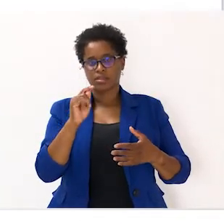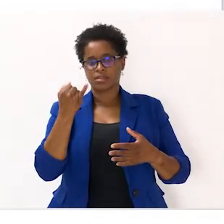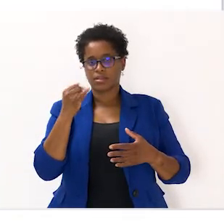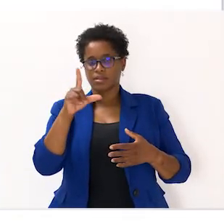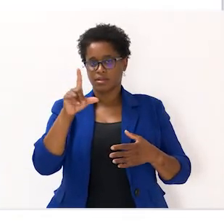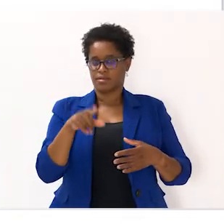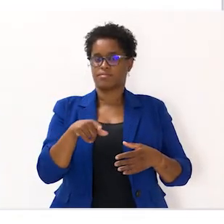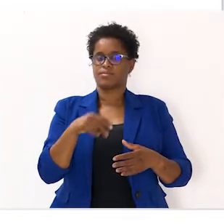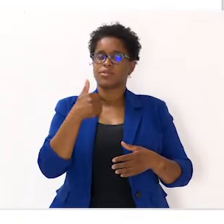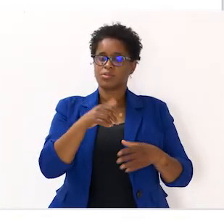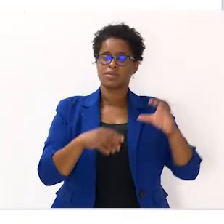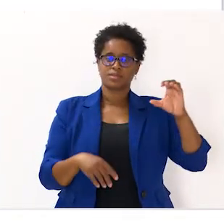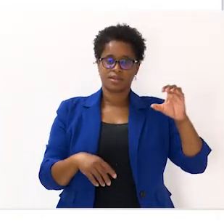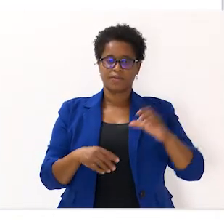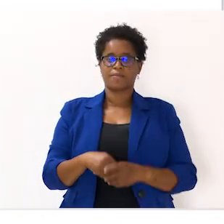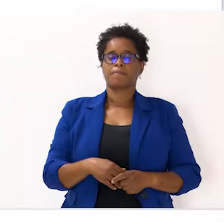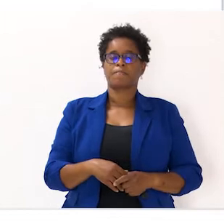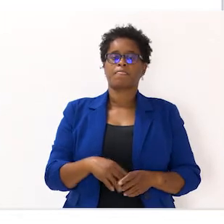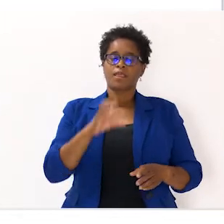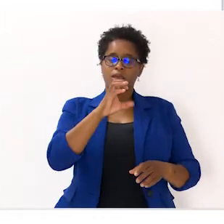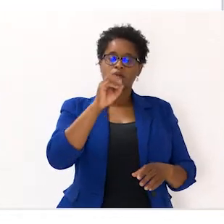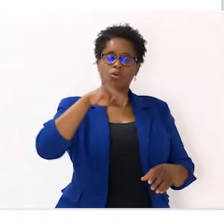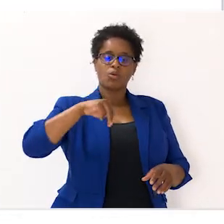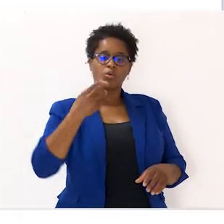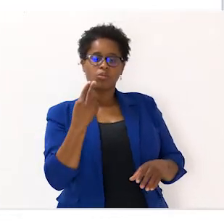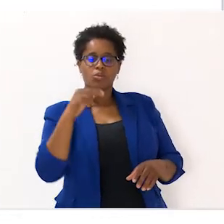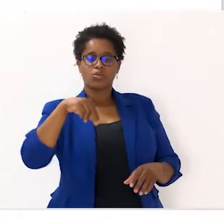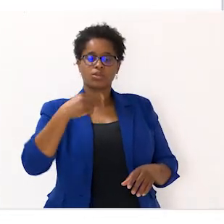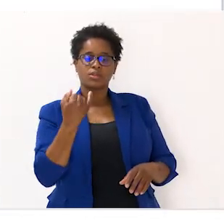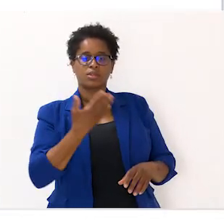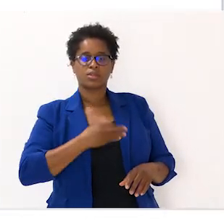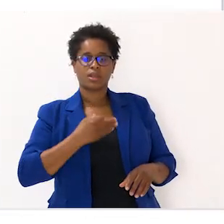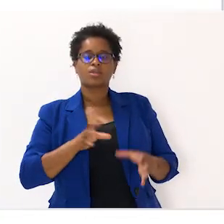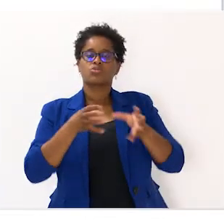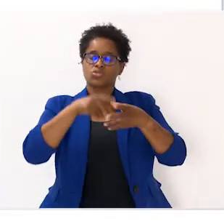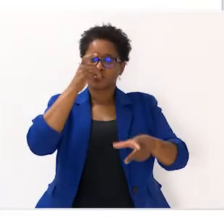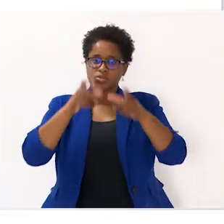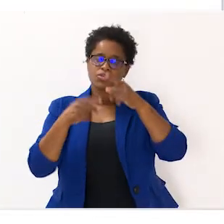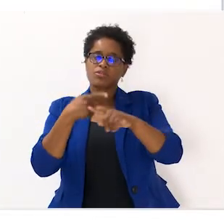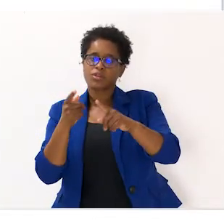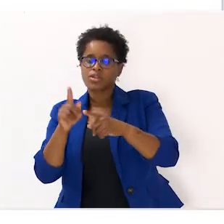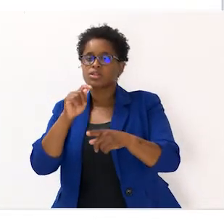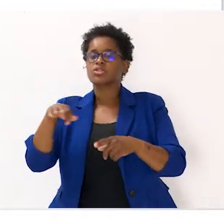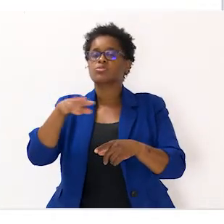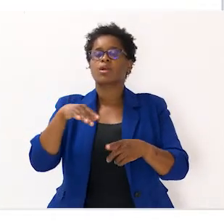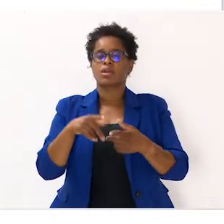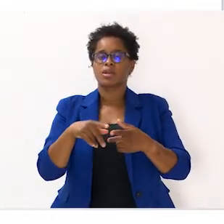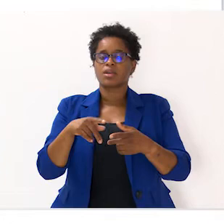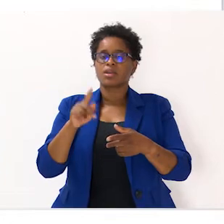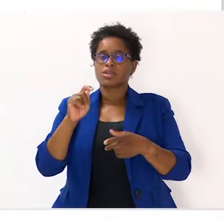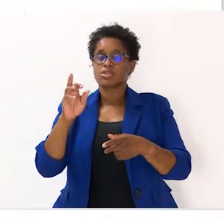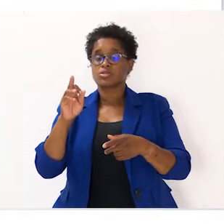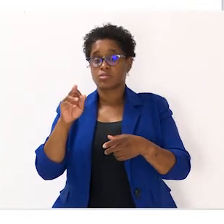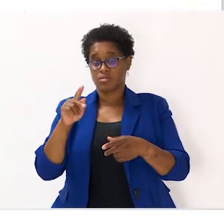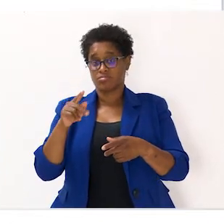bem. E C, comunidade, conjunto de populações de diferentes espécies que vivem numa mesma área,